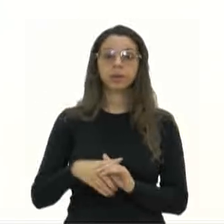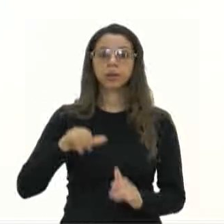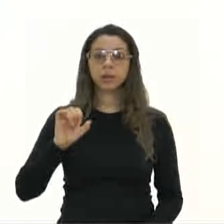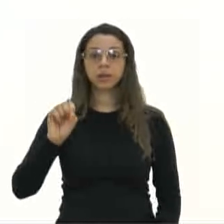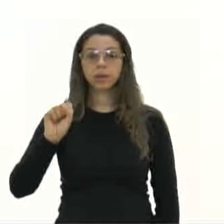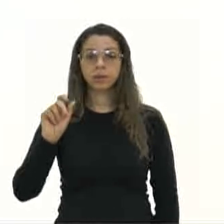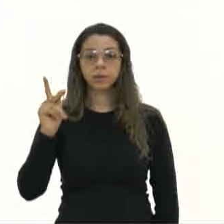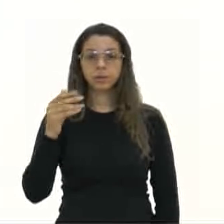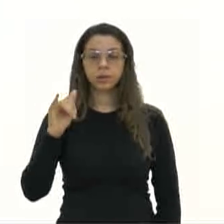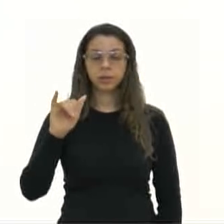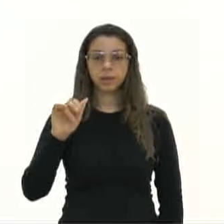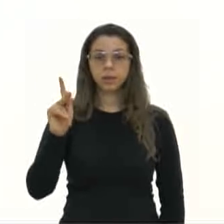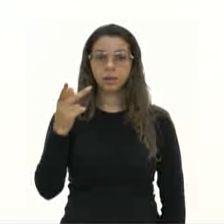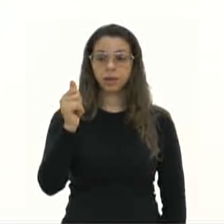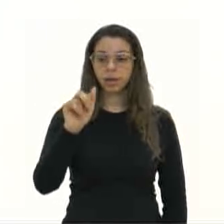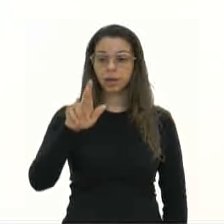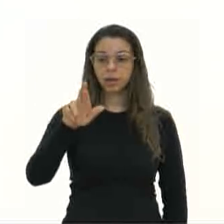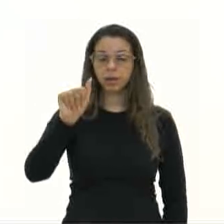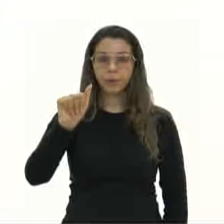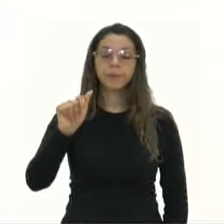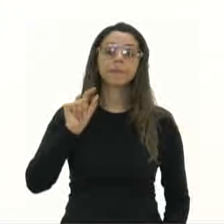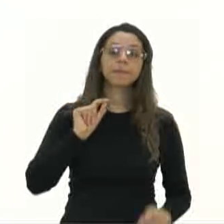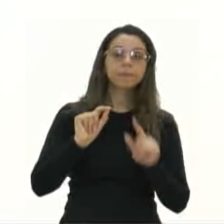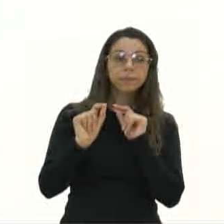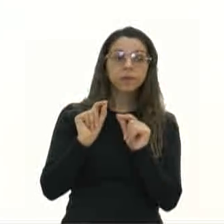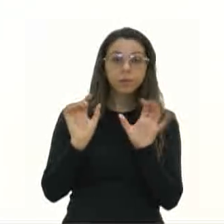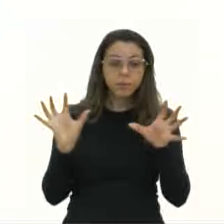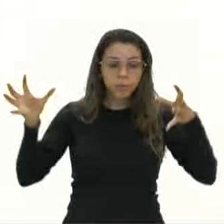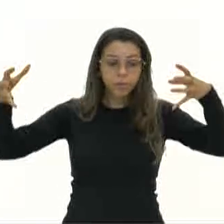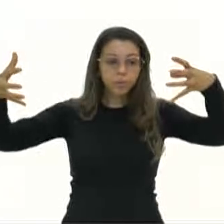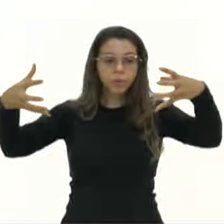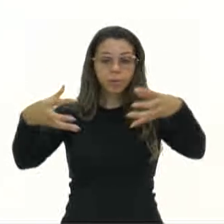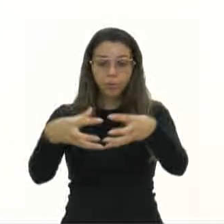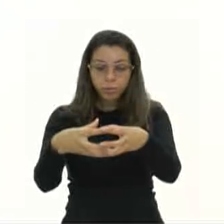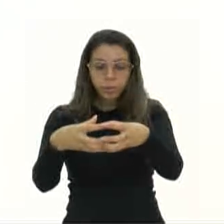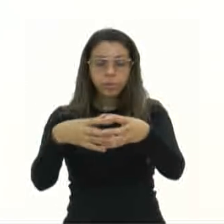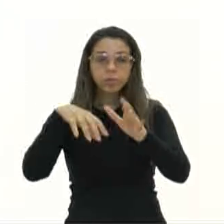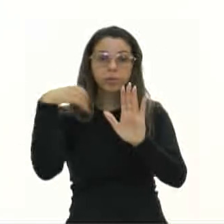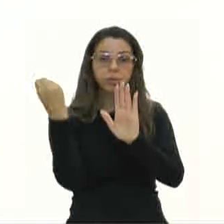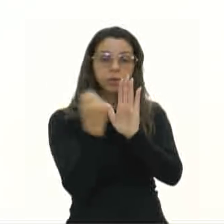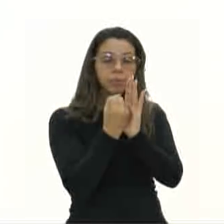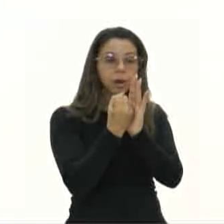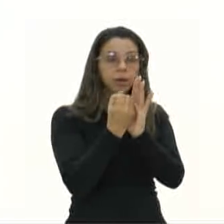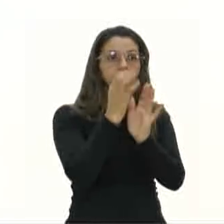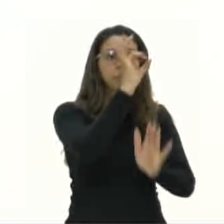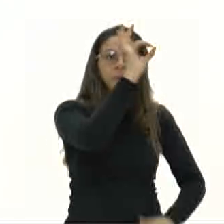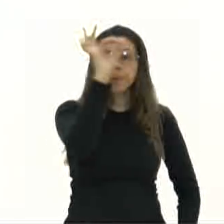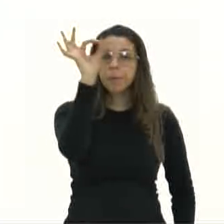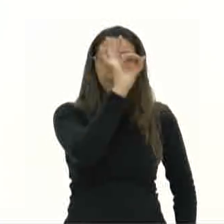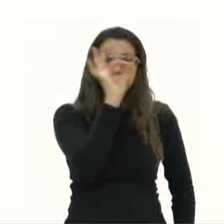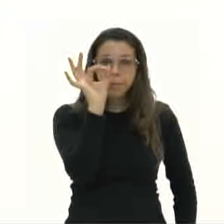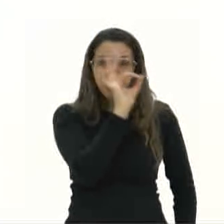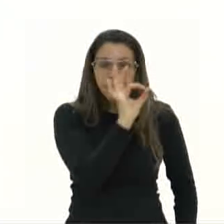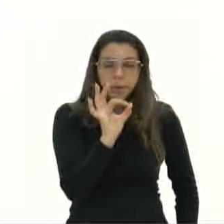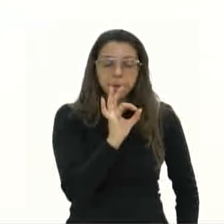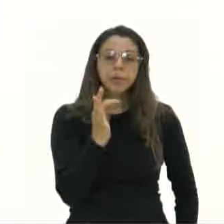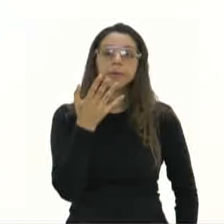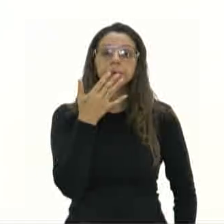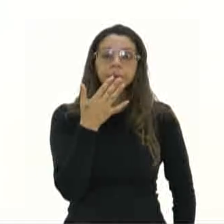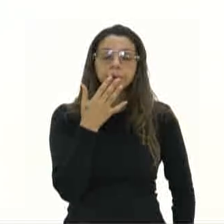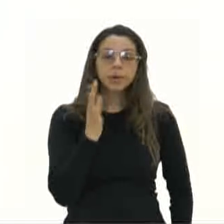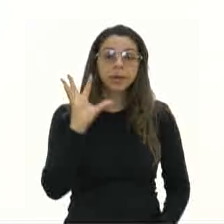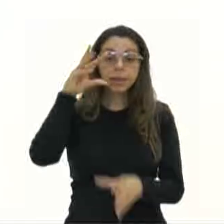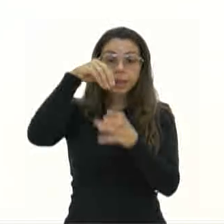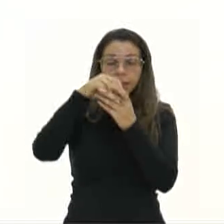Ishihara, aonde nós temos um conjunto de símbolos, de bolinhas coloridas que escondem uma